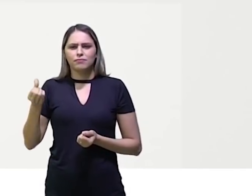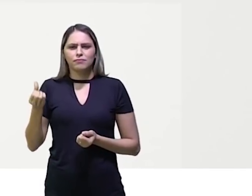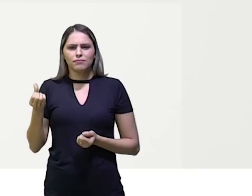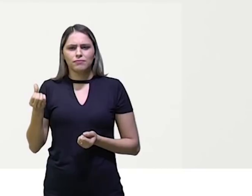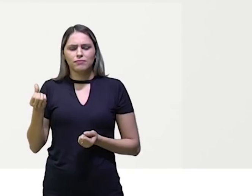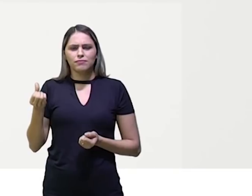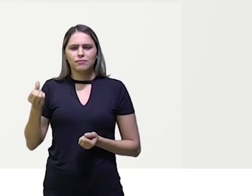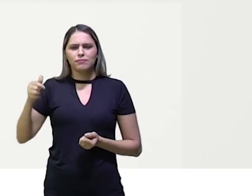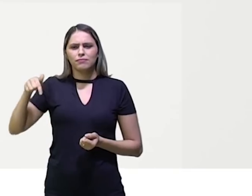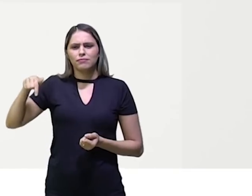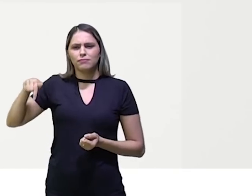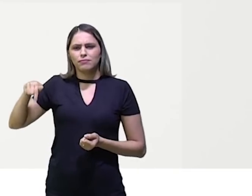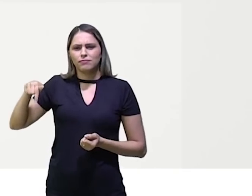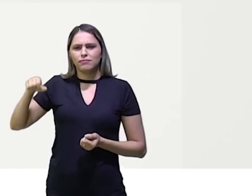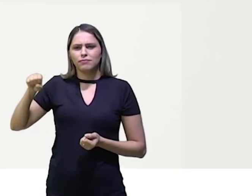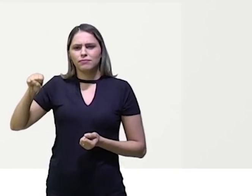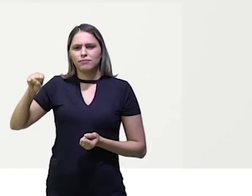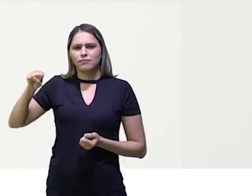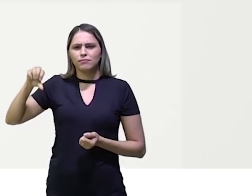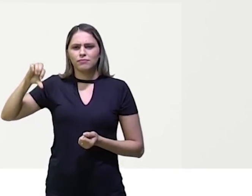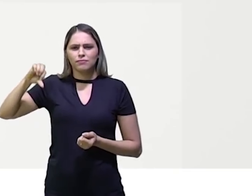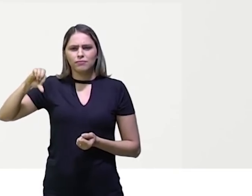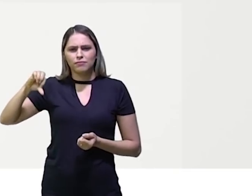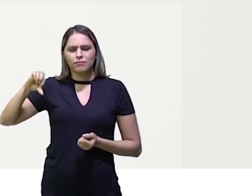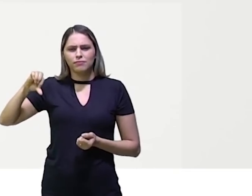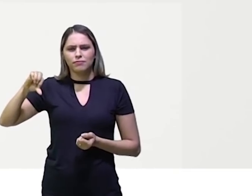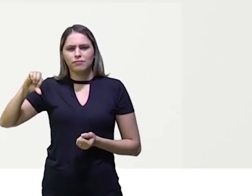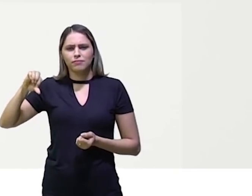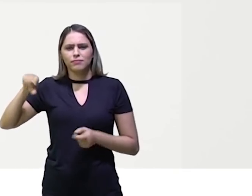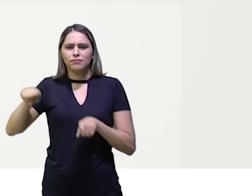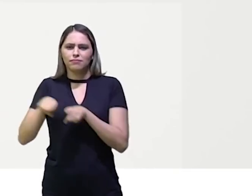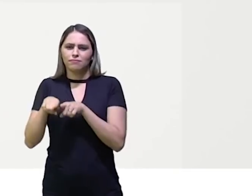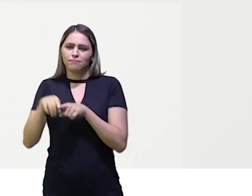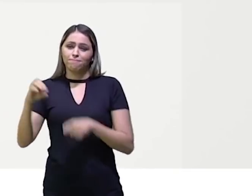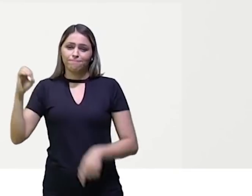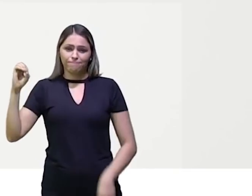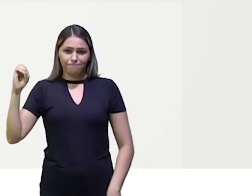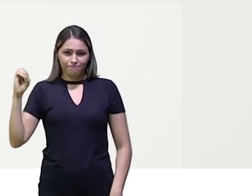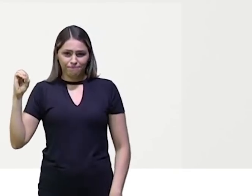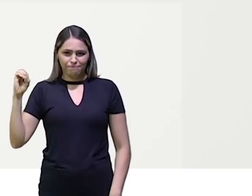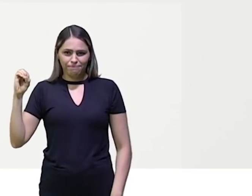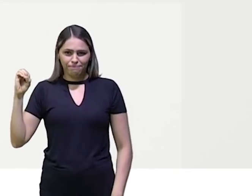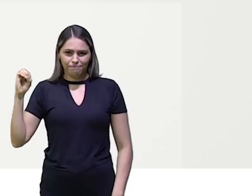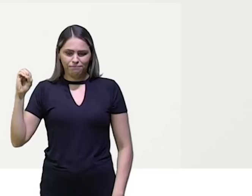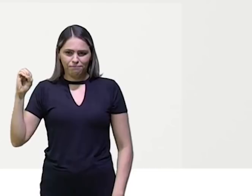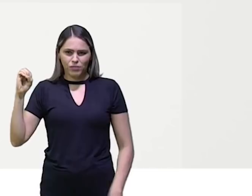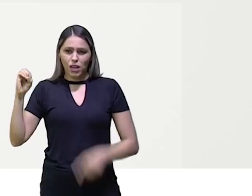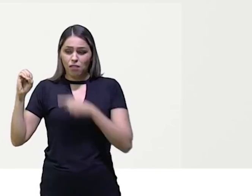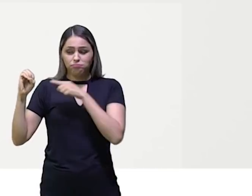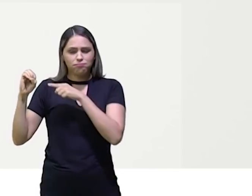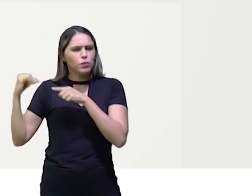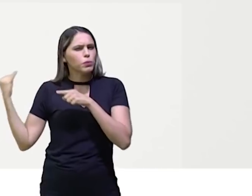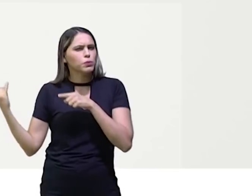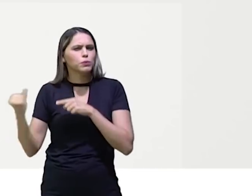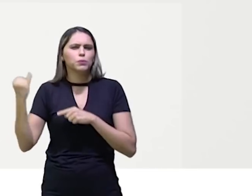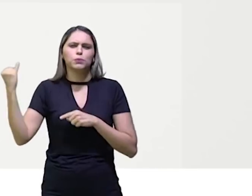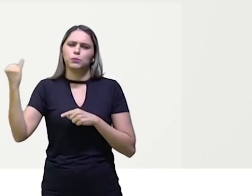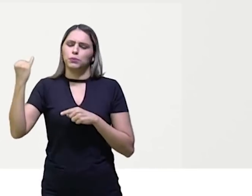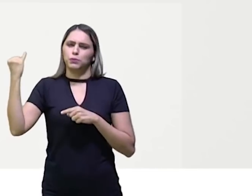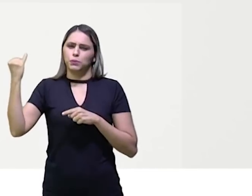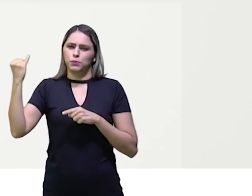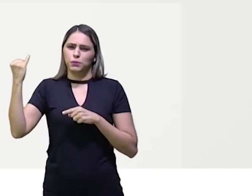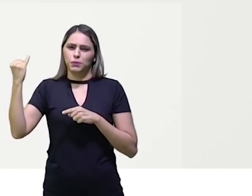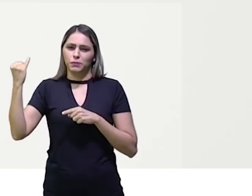7, 8, 9 e o zero, que vai fazer uma grande diferença na sua vida